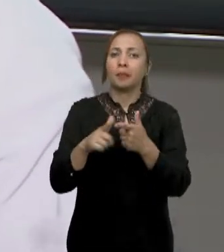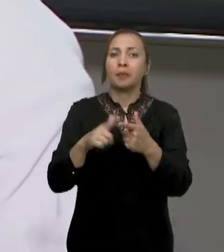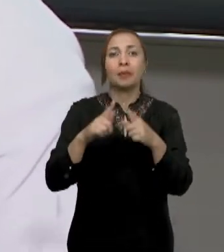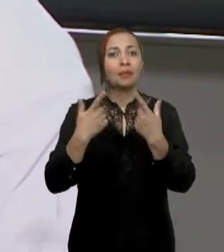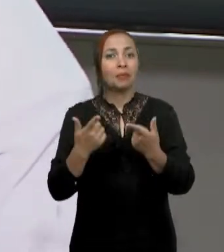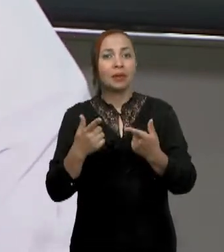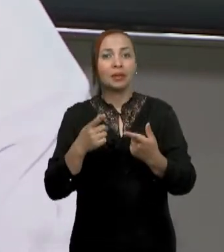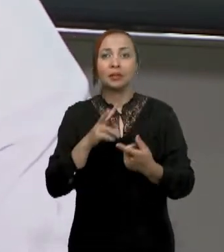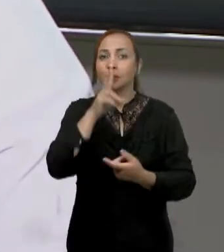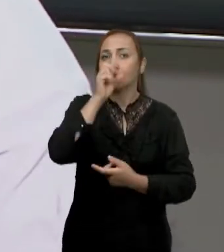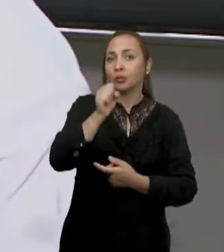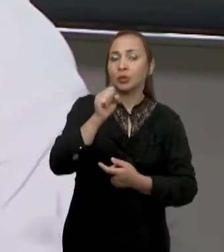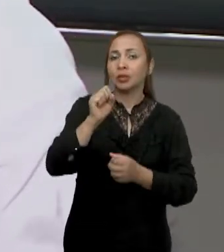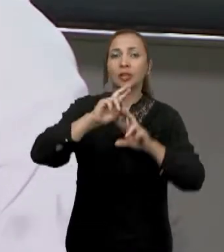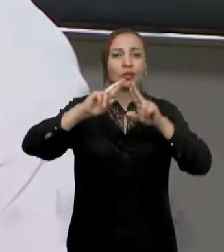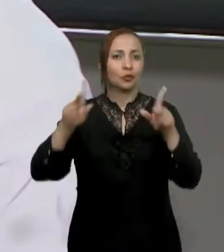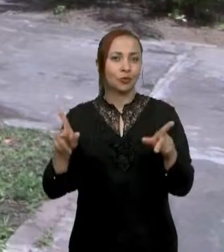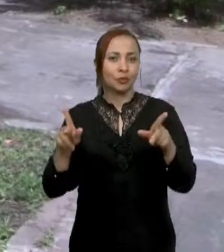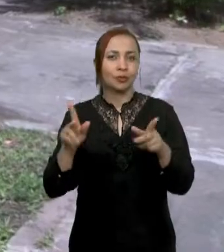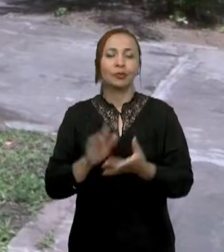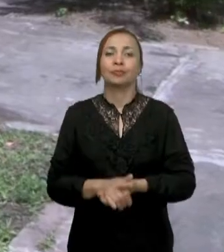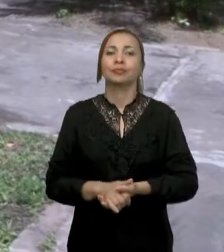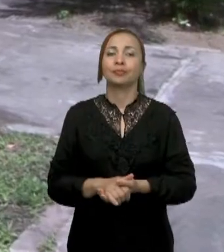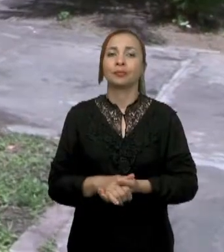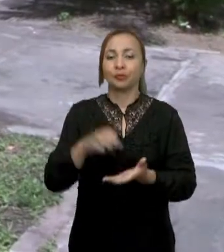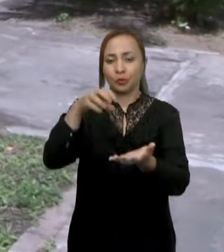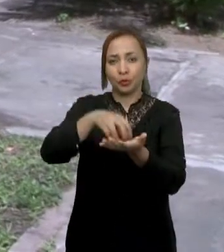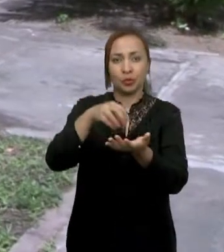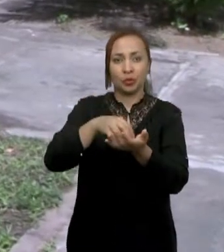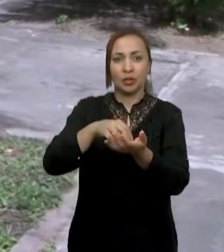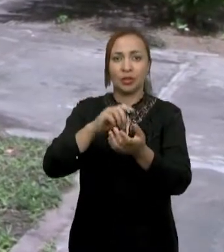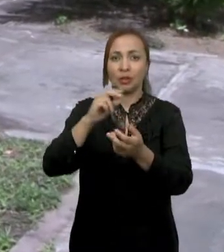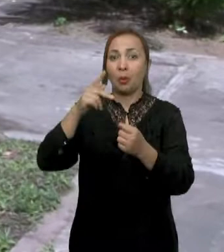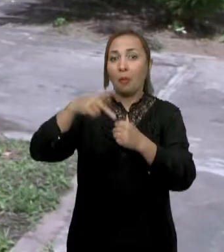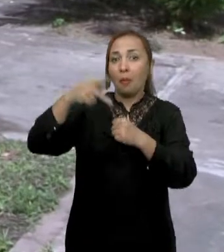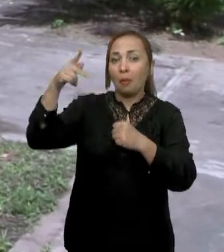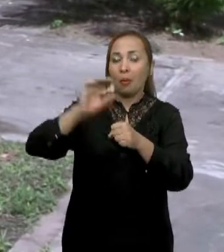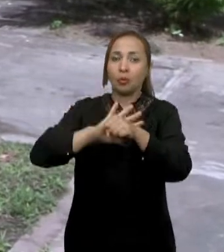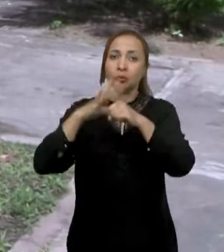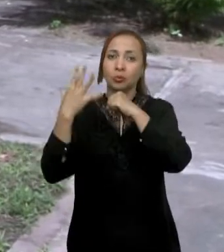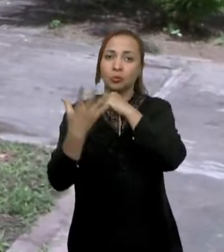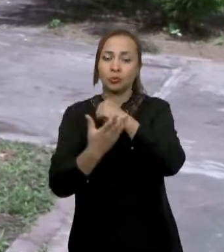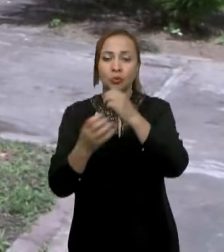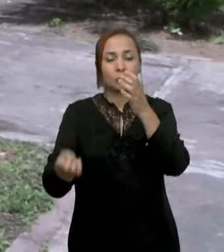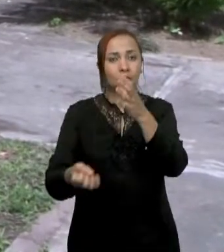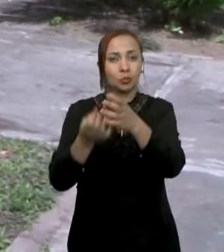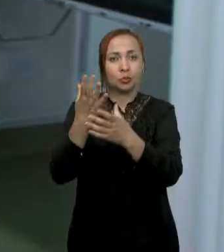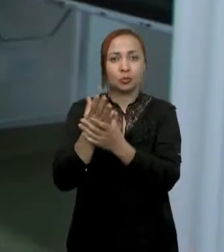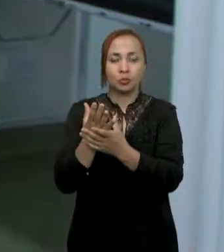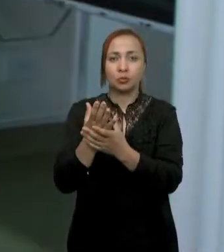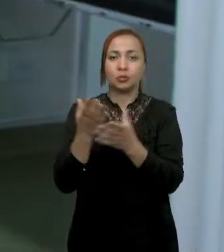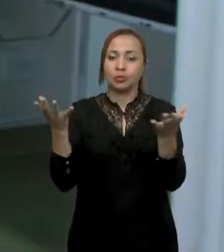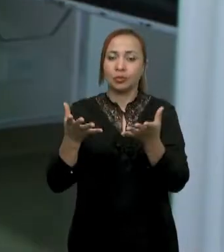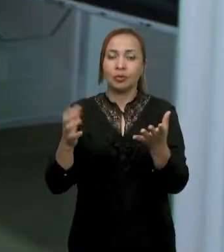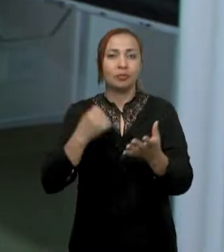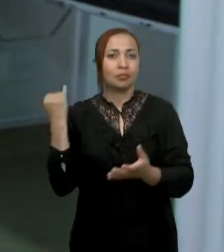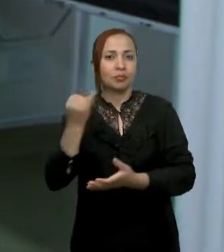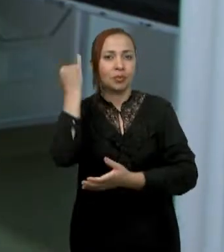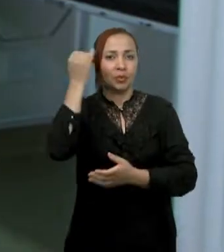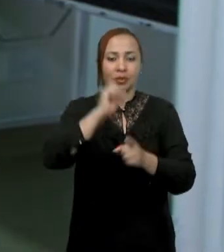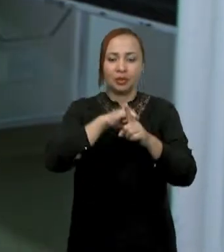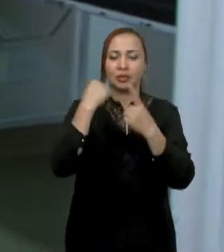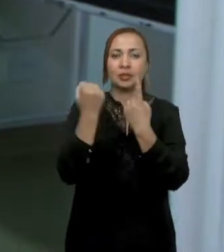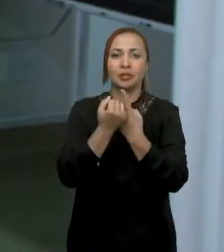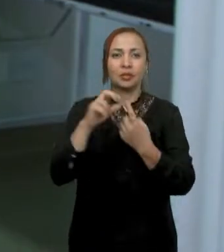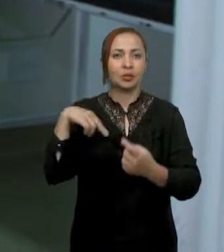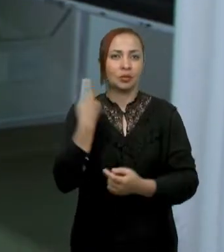sequela, porém com intensidades diferentes. O Centro do Pós-Covid, ele surge num momento muito importante, né, da nossa sociedade,